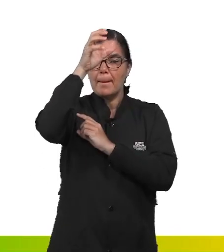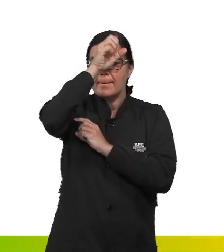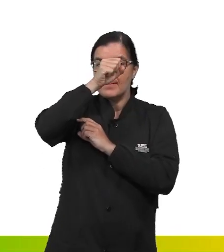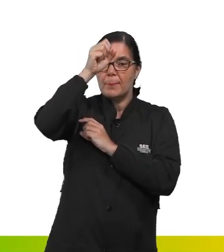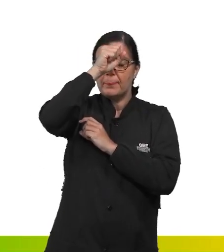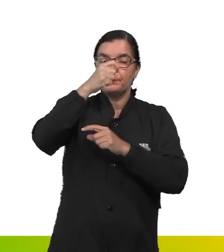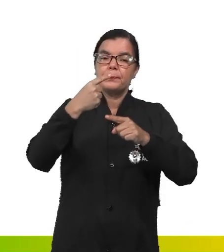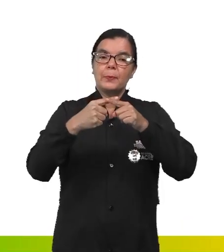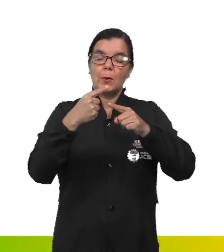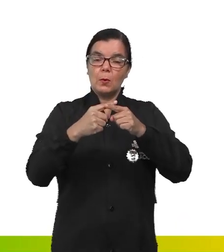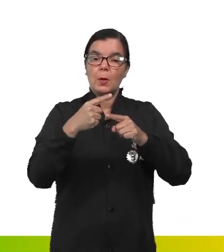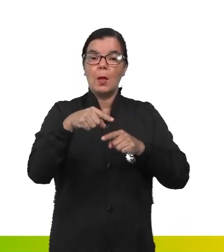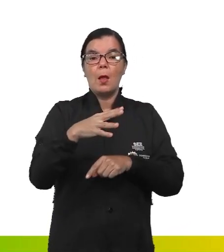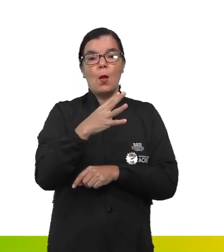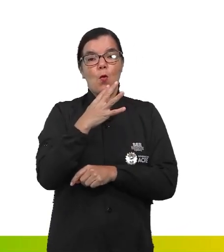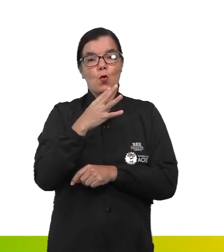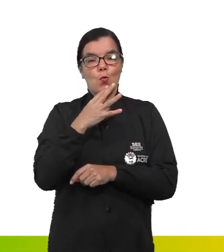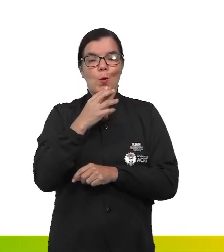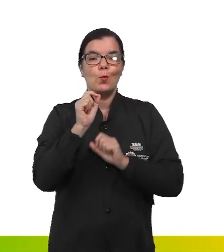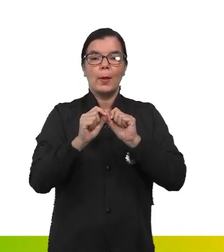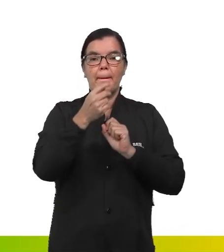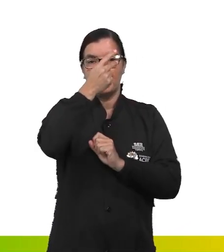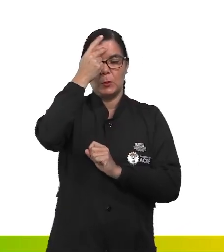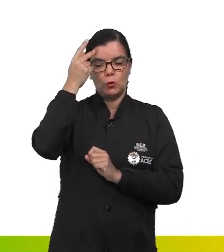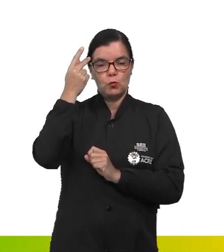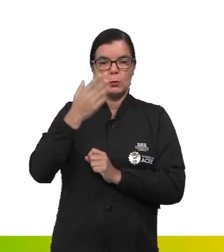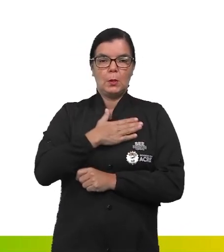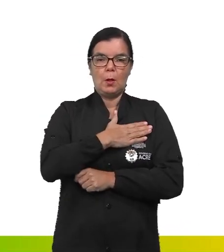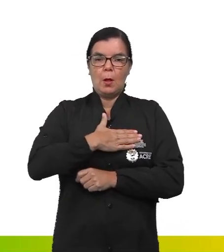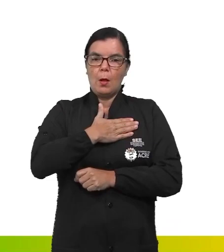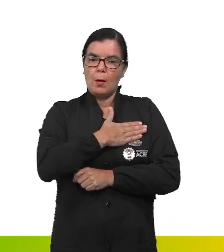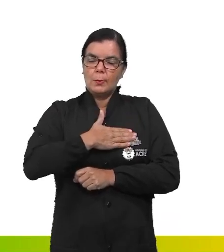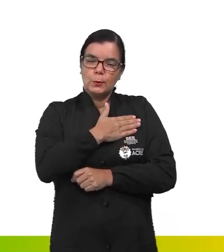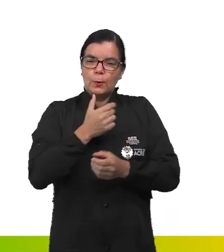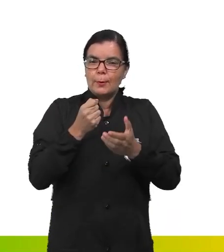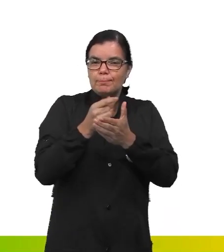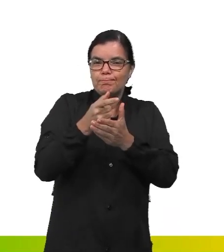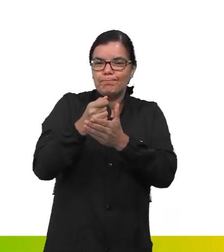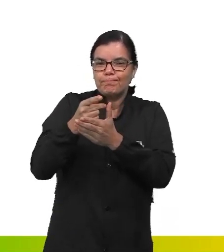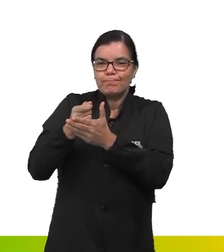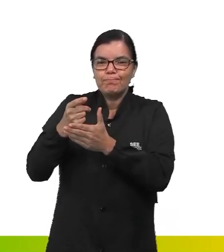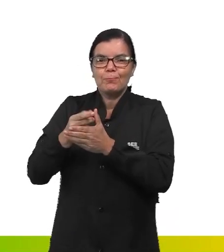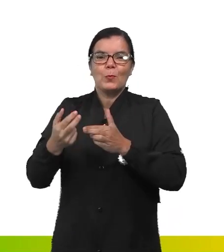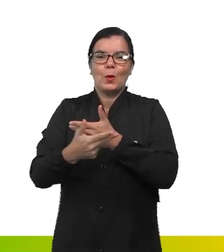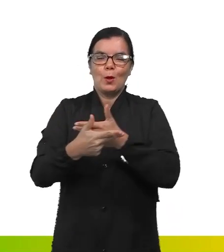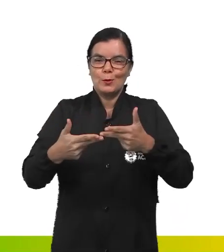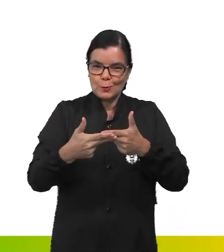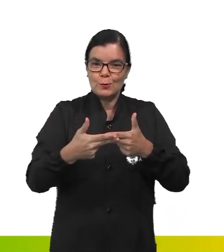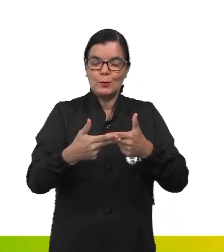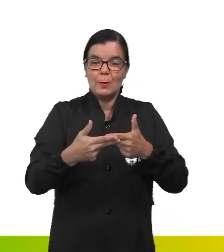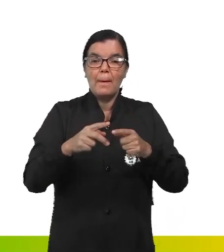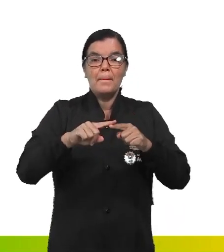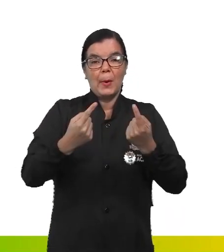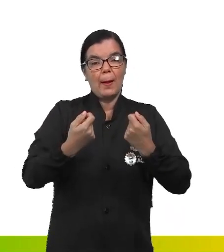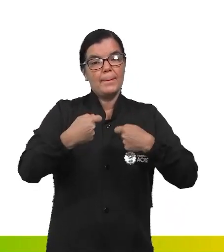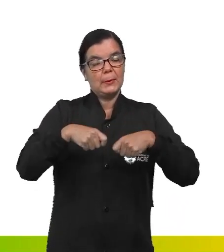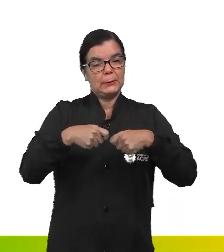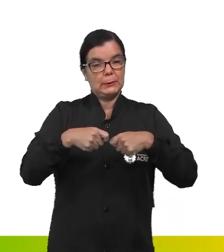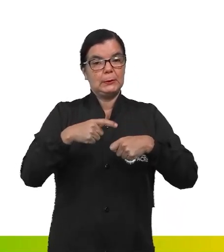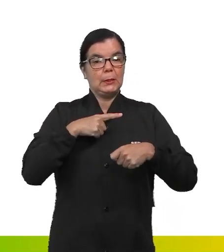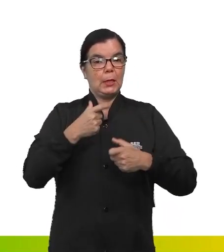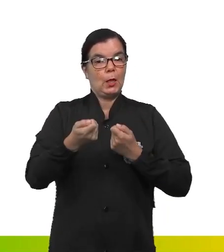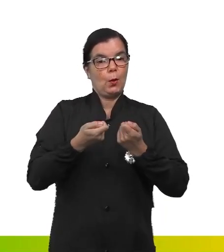uma sociedade conhecida pelo consumismo. Então, o consumismo é a compra excessiva. Eu